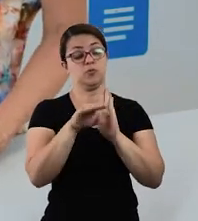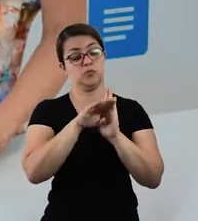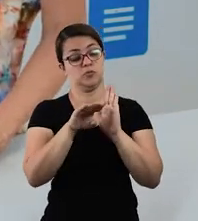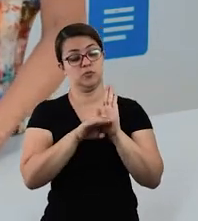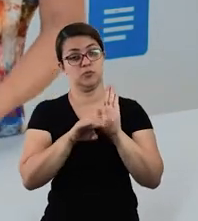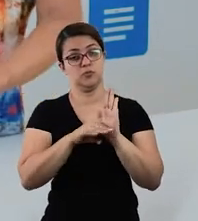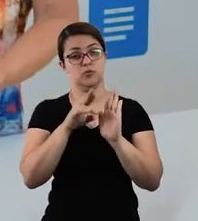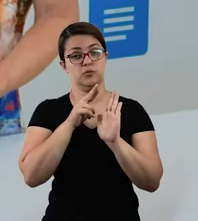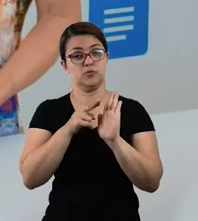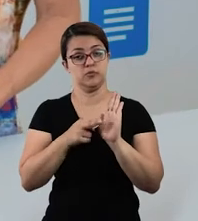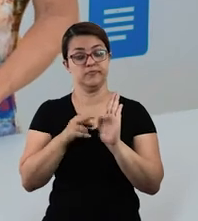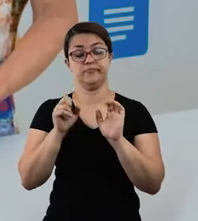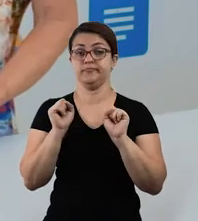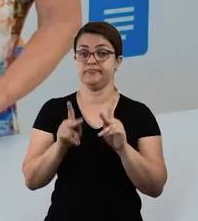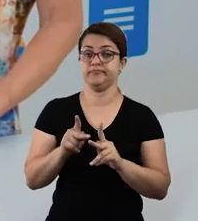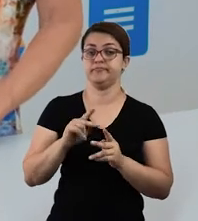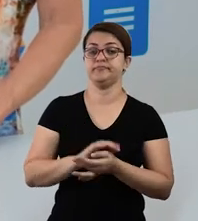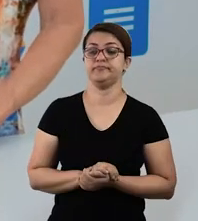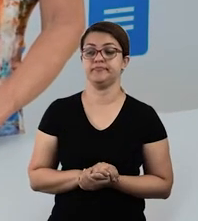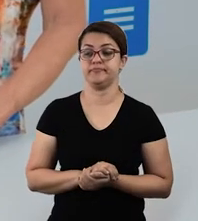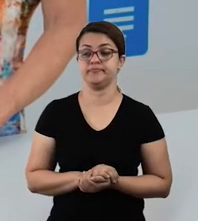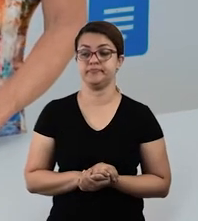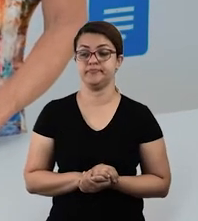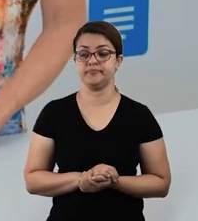as questões. Tudo bem?